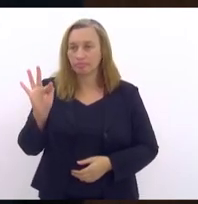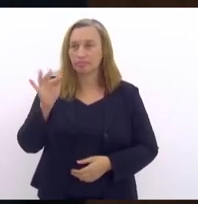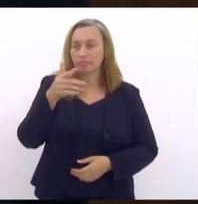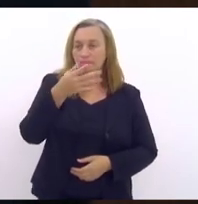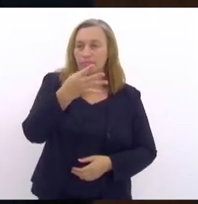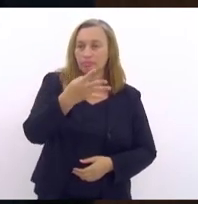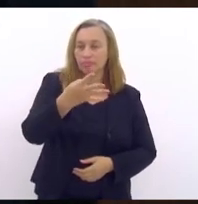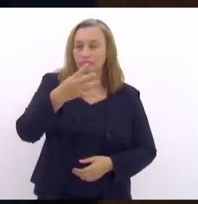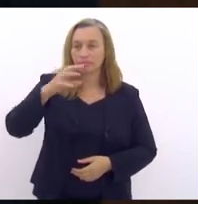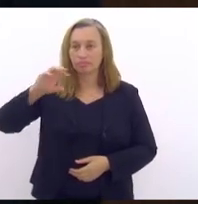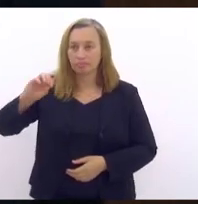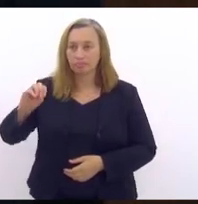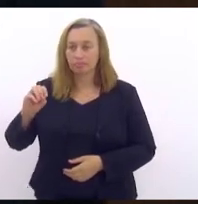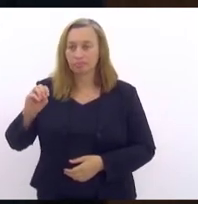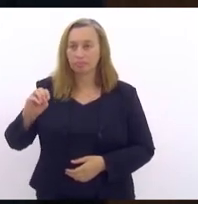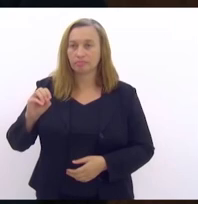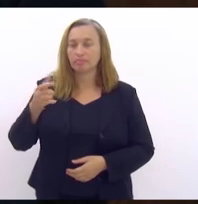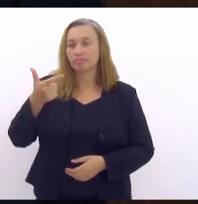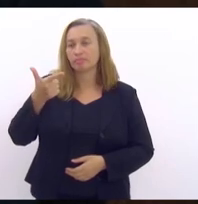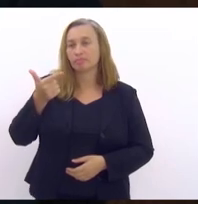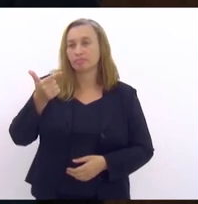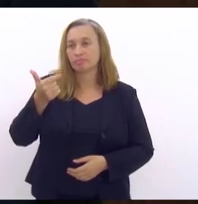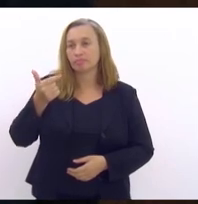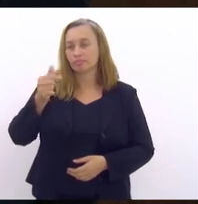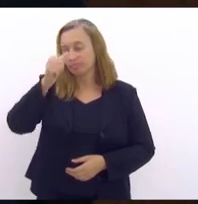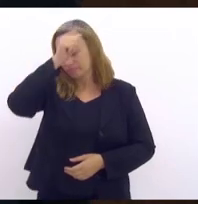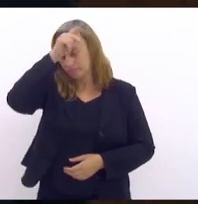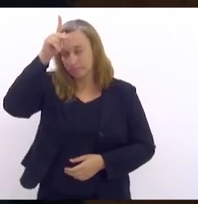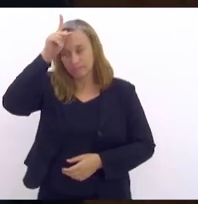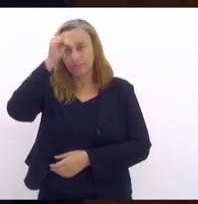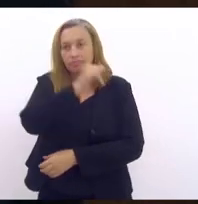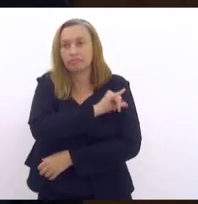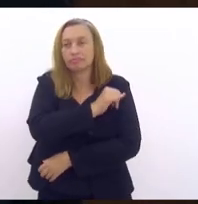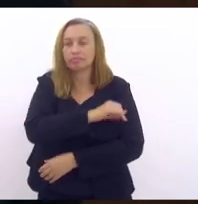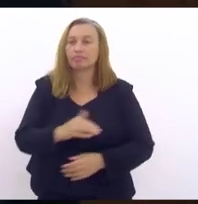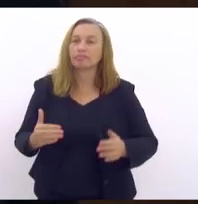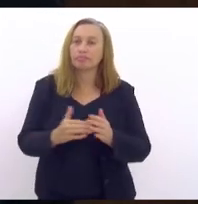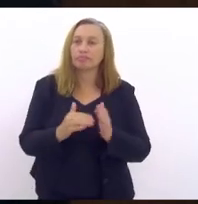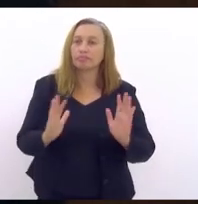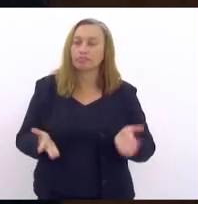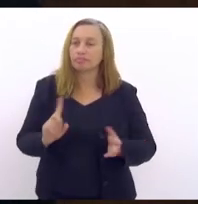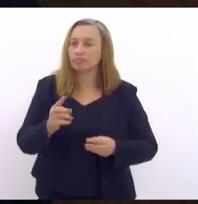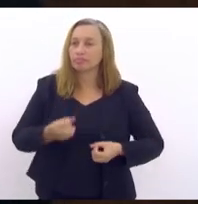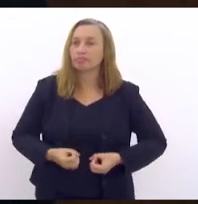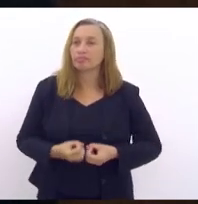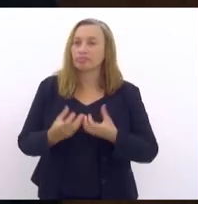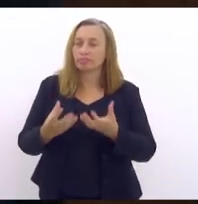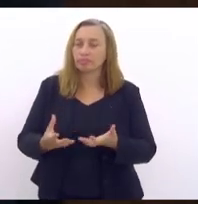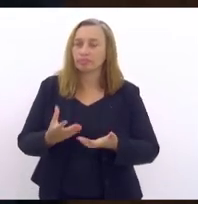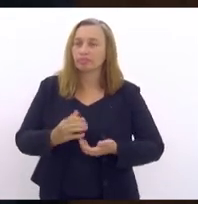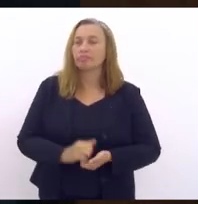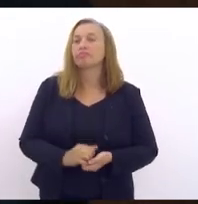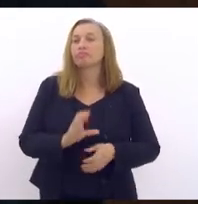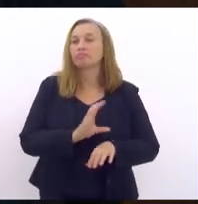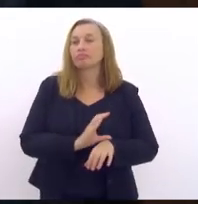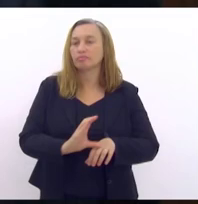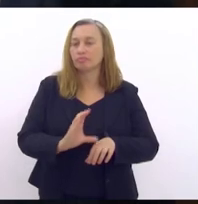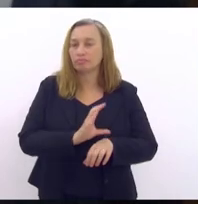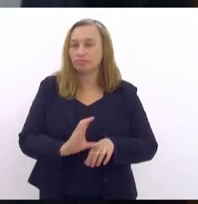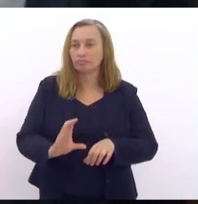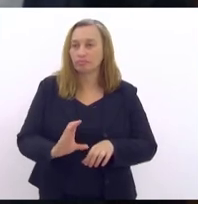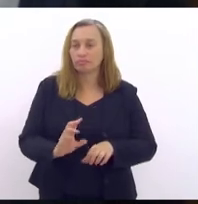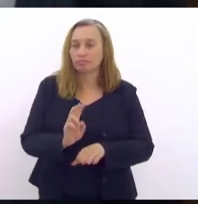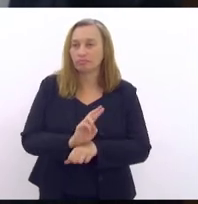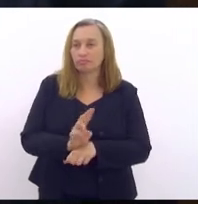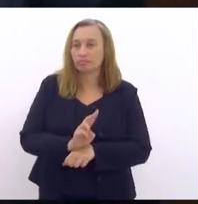Rio de Janeiro. Portanto, até hoje ainda não foi ofertado o curso de especialização para a Guarda